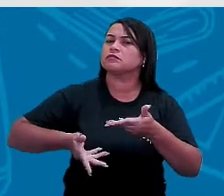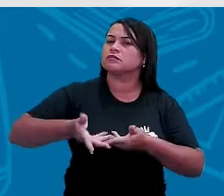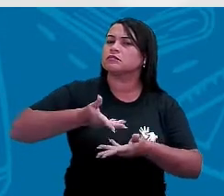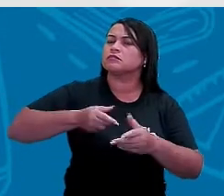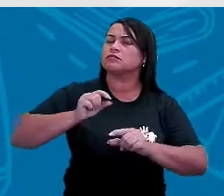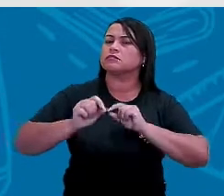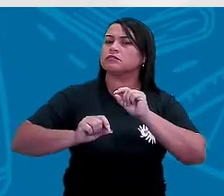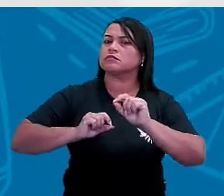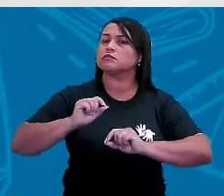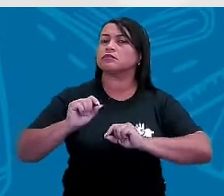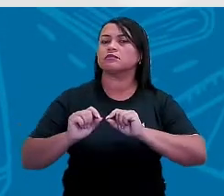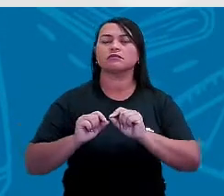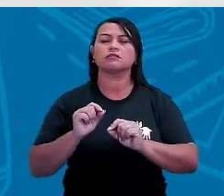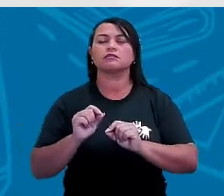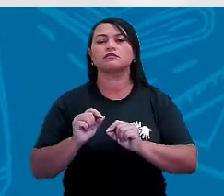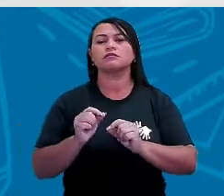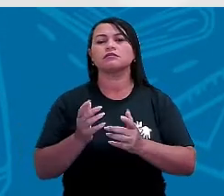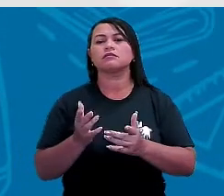uma ideia de